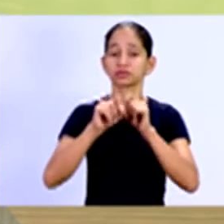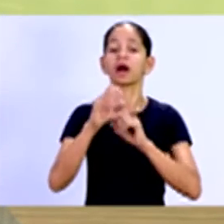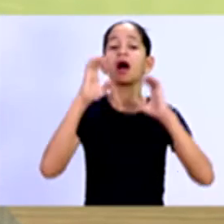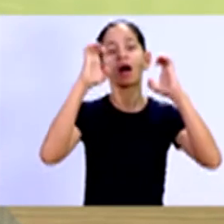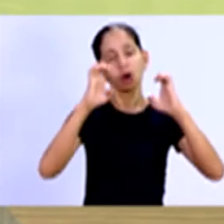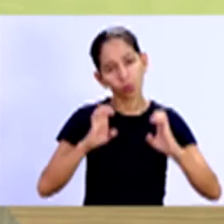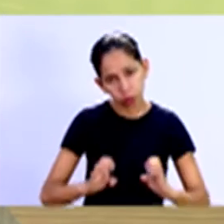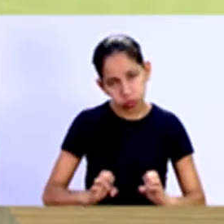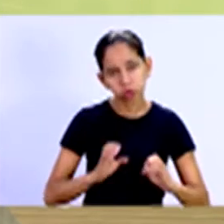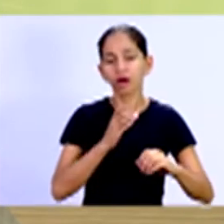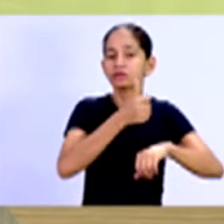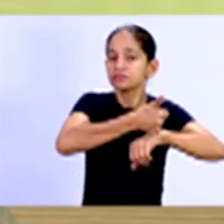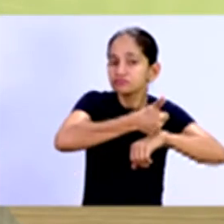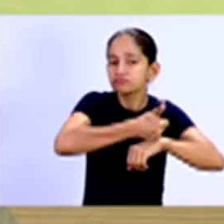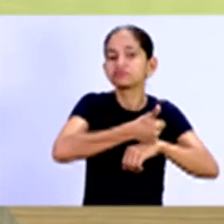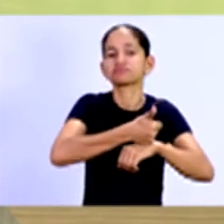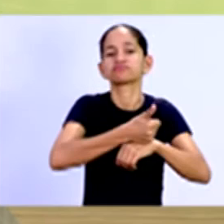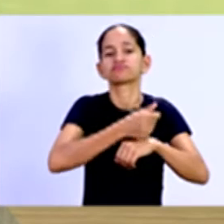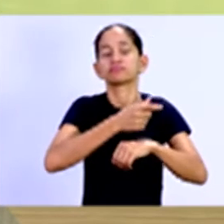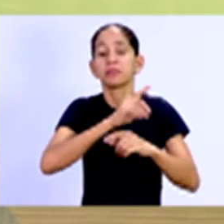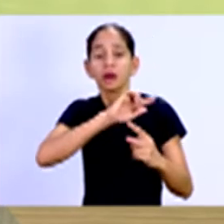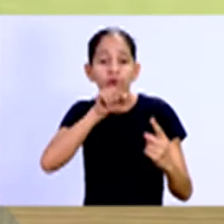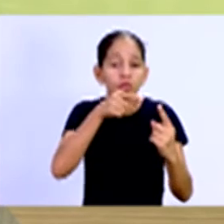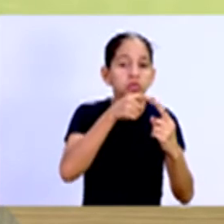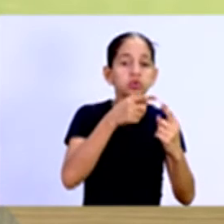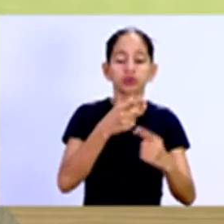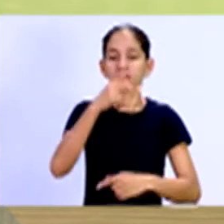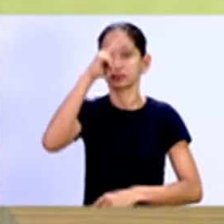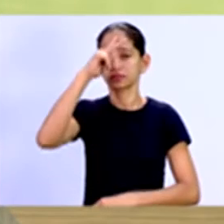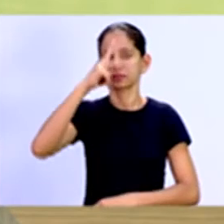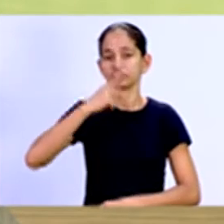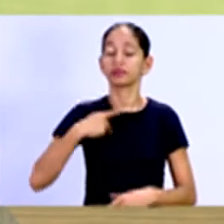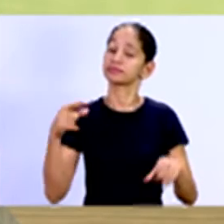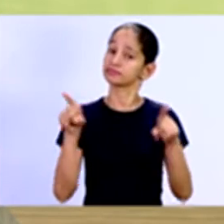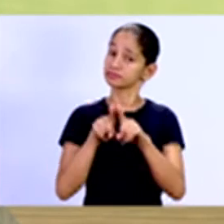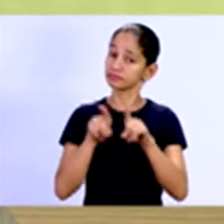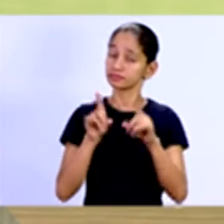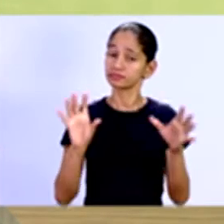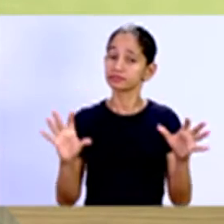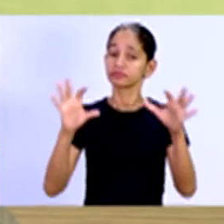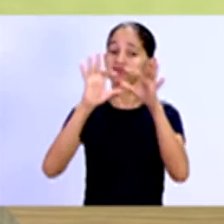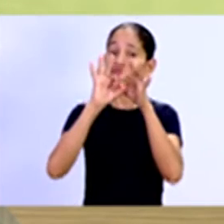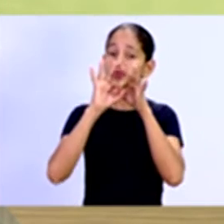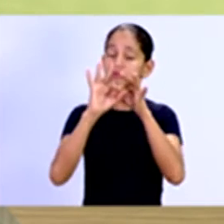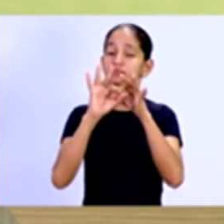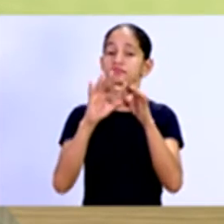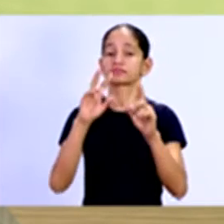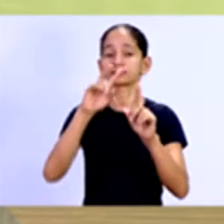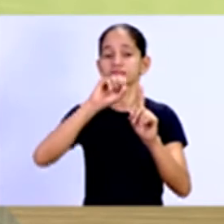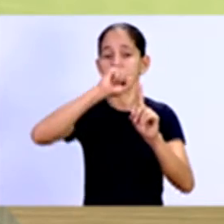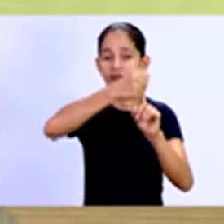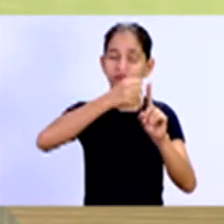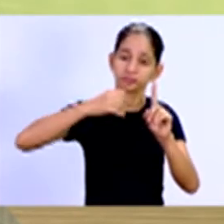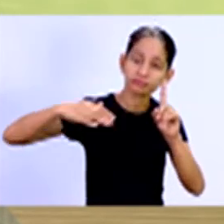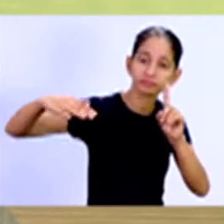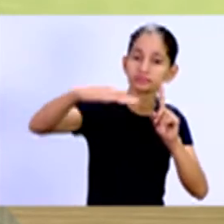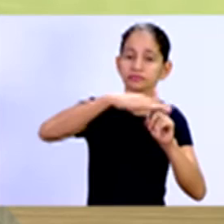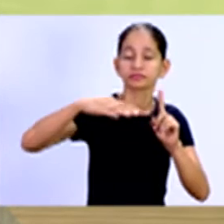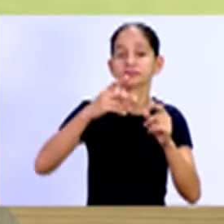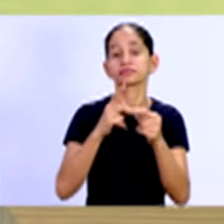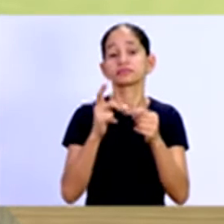éticos, onde busca o bem com fim para si e para a coletividade, age pensando em si. Esse